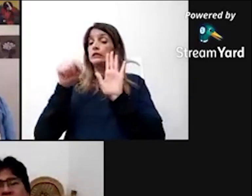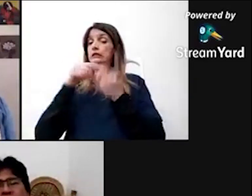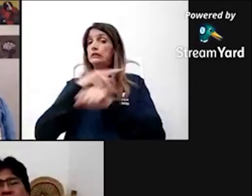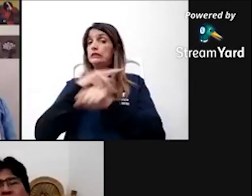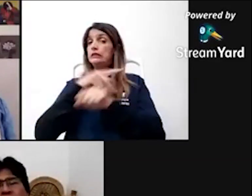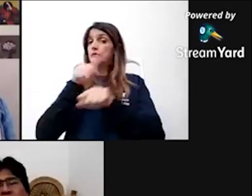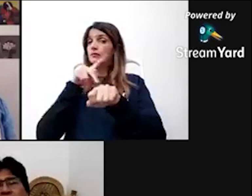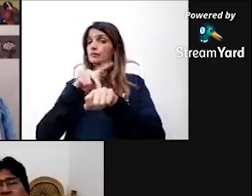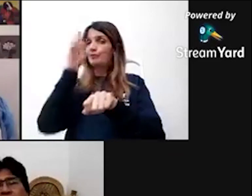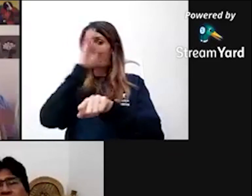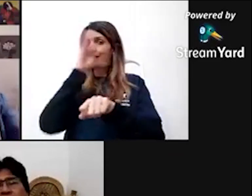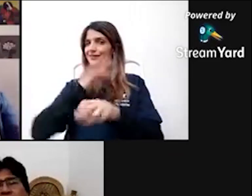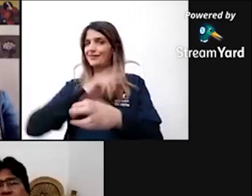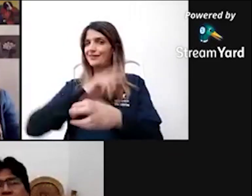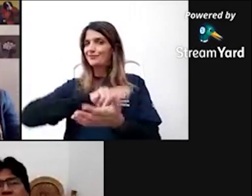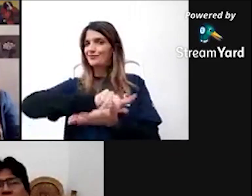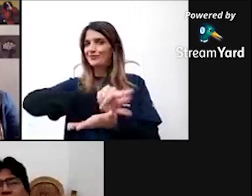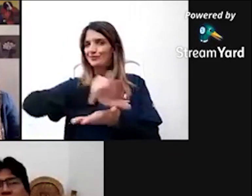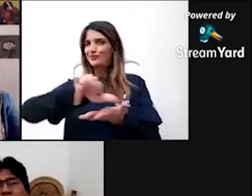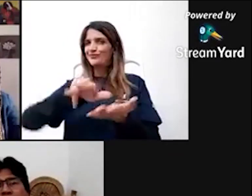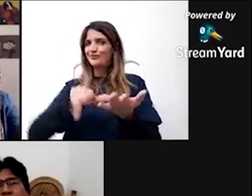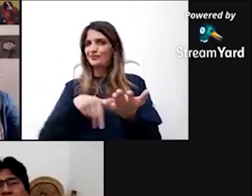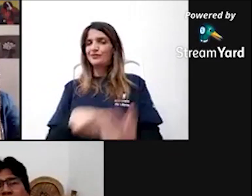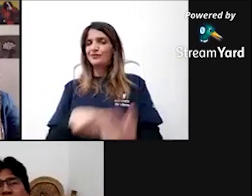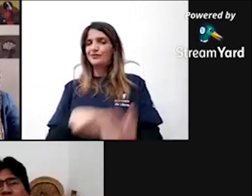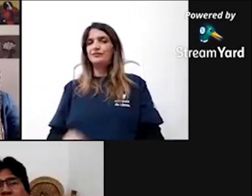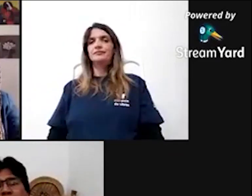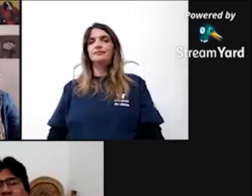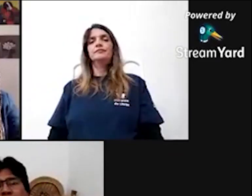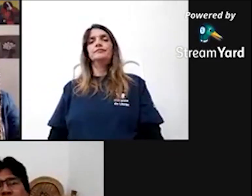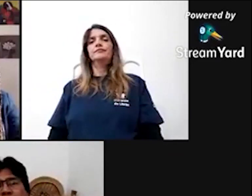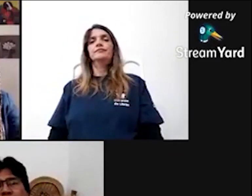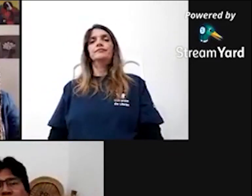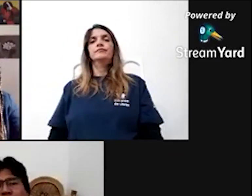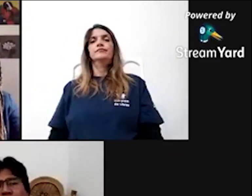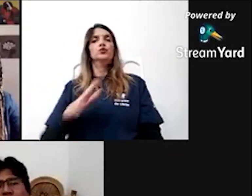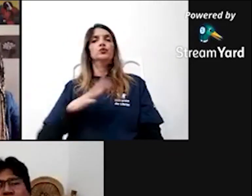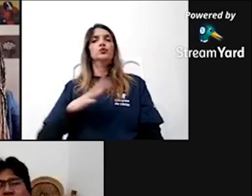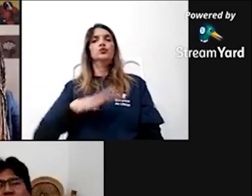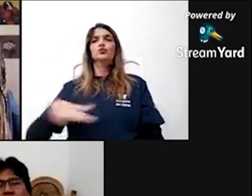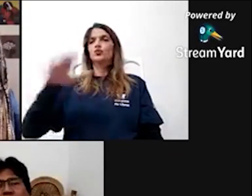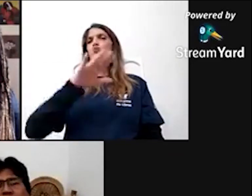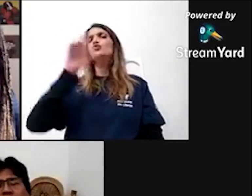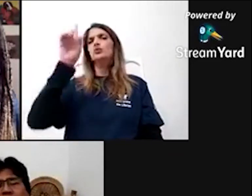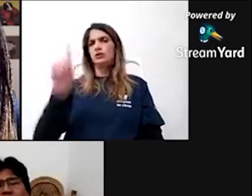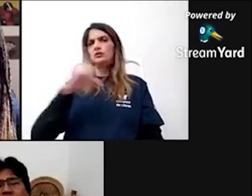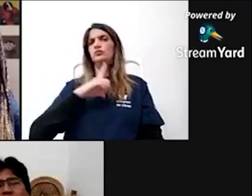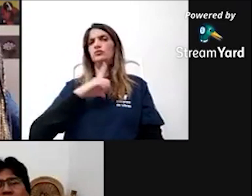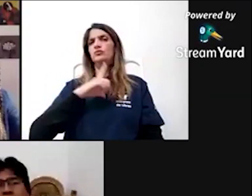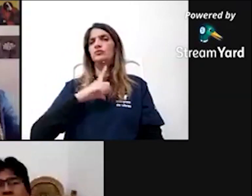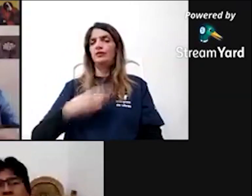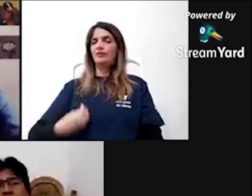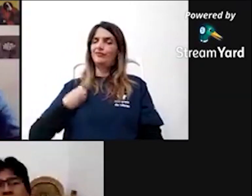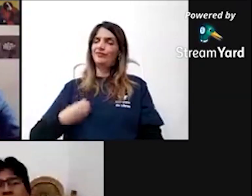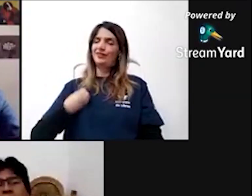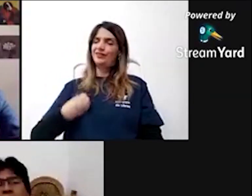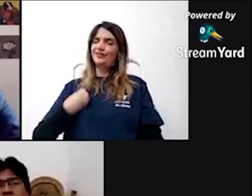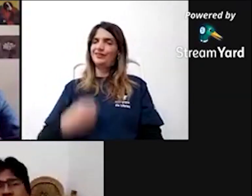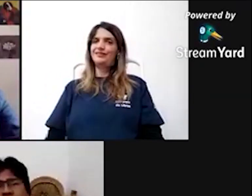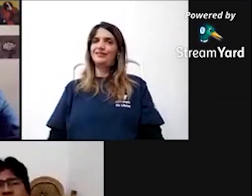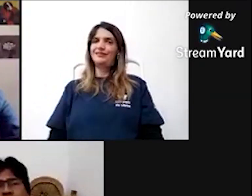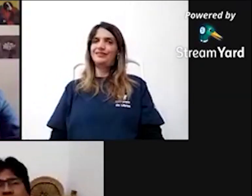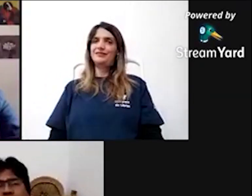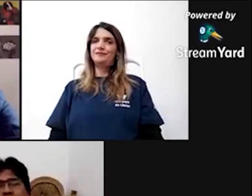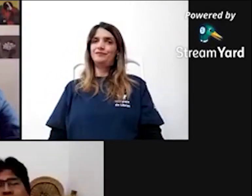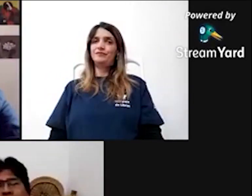país múltiplo e que todo mundo tem direito à vida. E essas culturas,